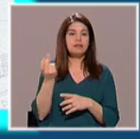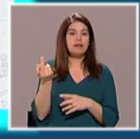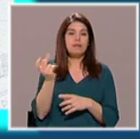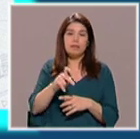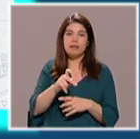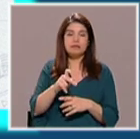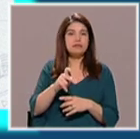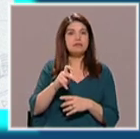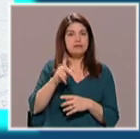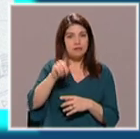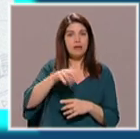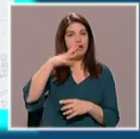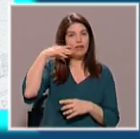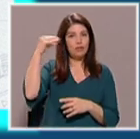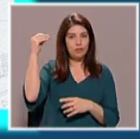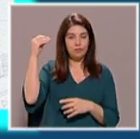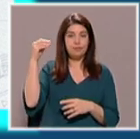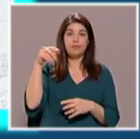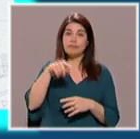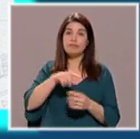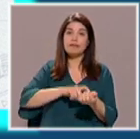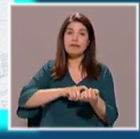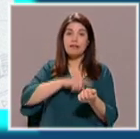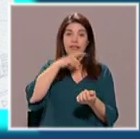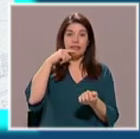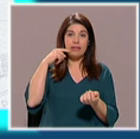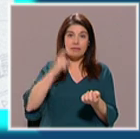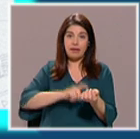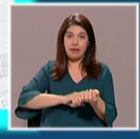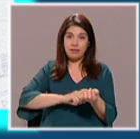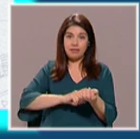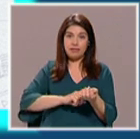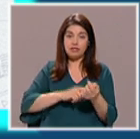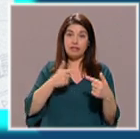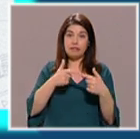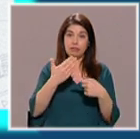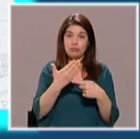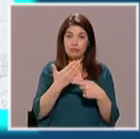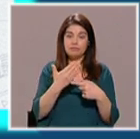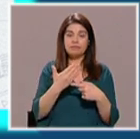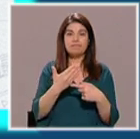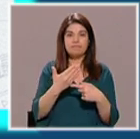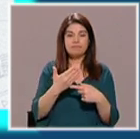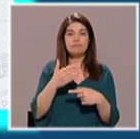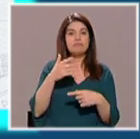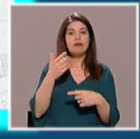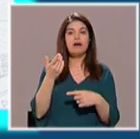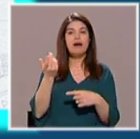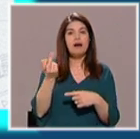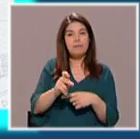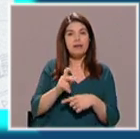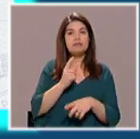na fase adulta. Este tipo de diabetes deve-se, como podem visualizar e como ouviram, à não secreção